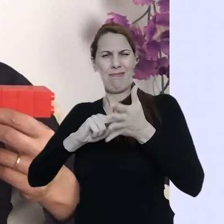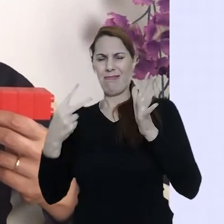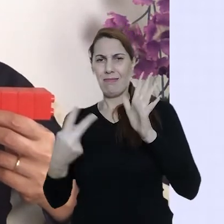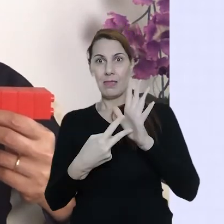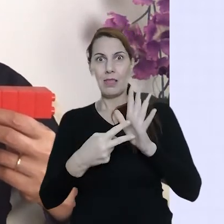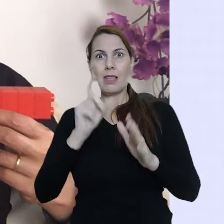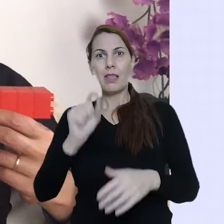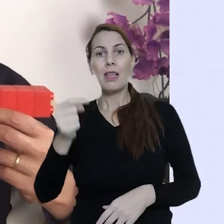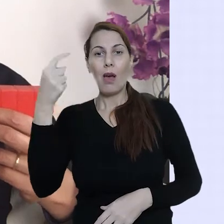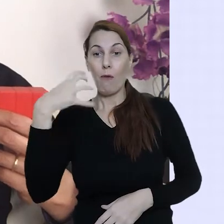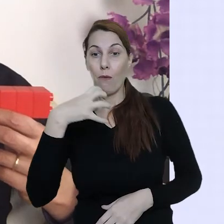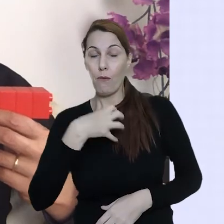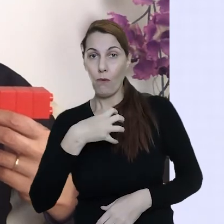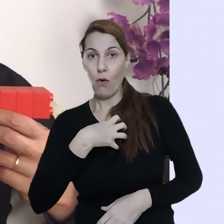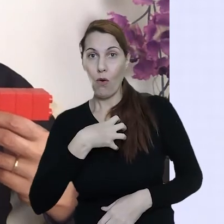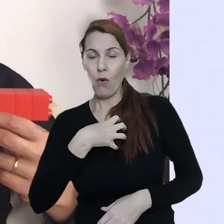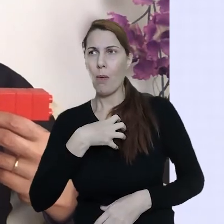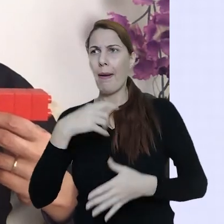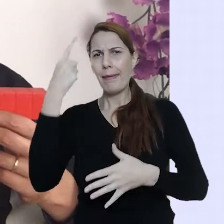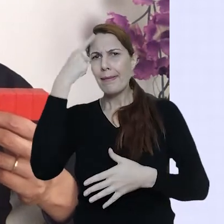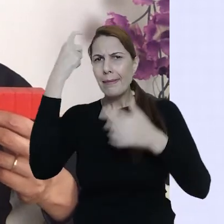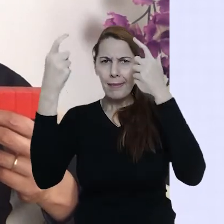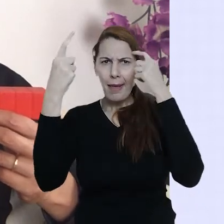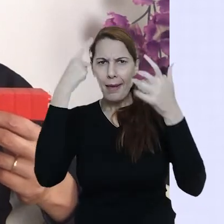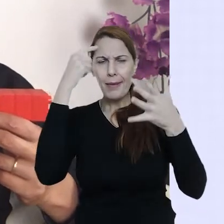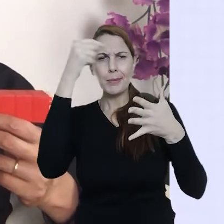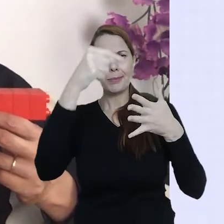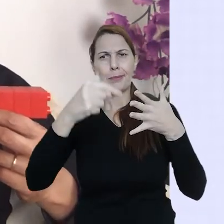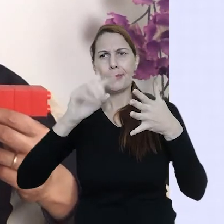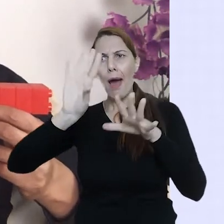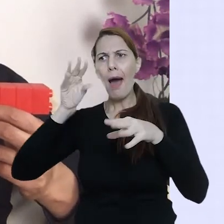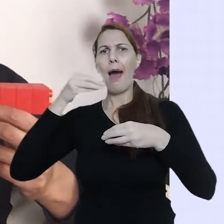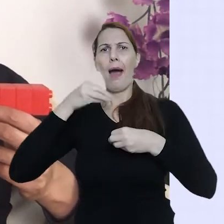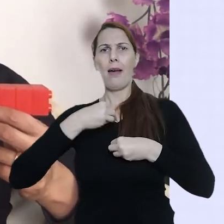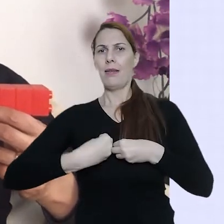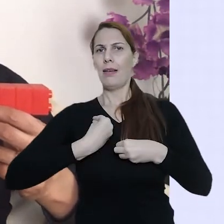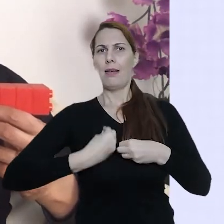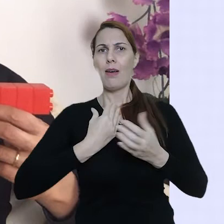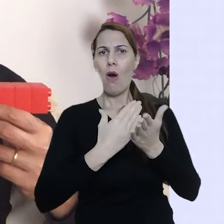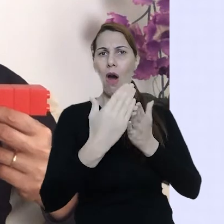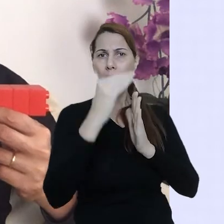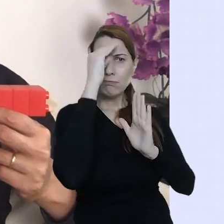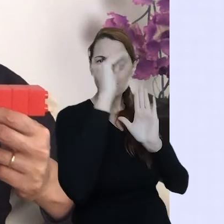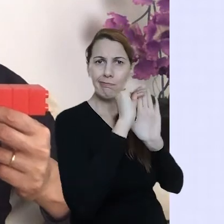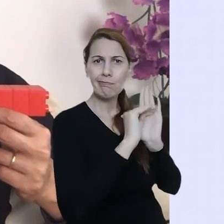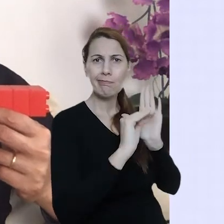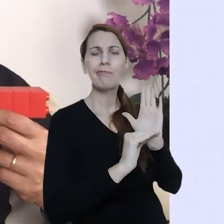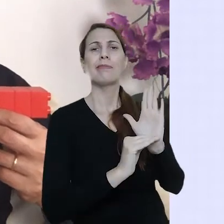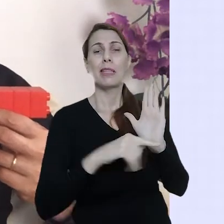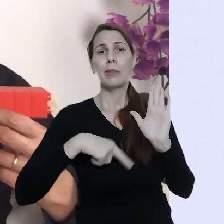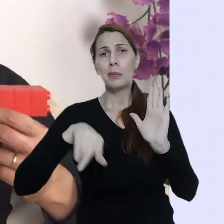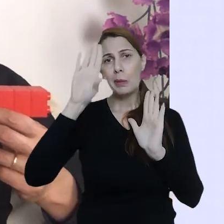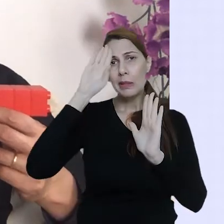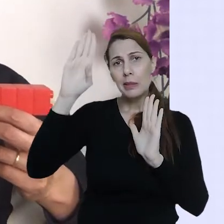você incorpora para si, levando alguns preceitos, mas que ele tem alguns princípios